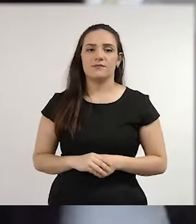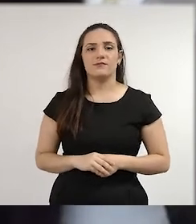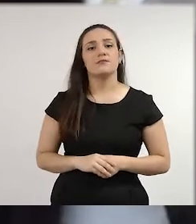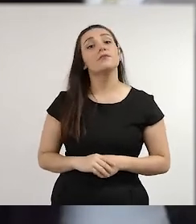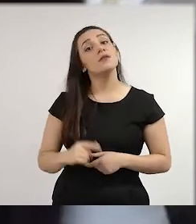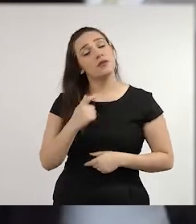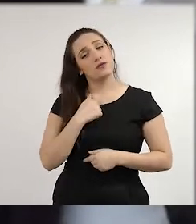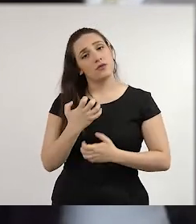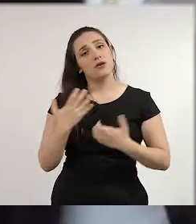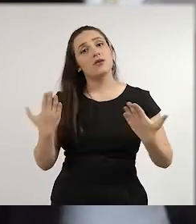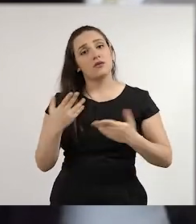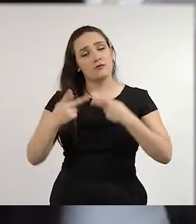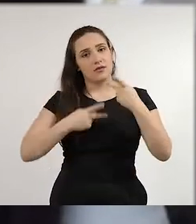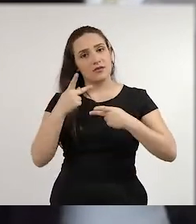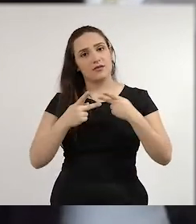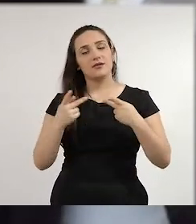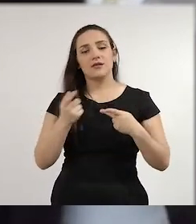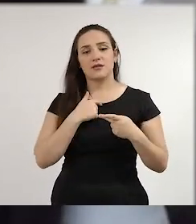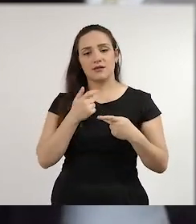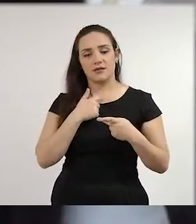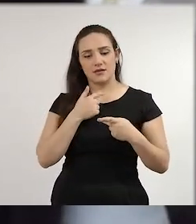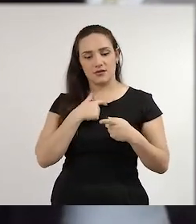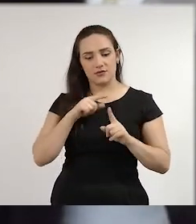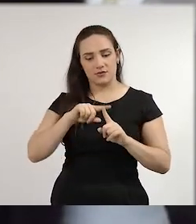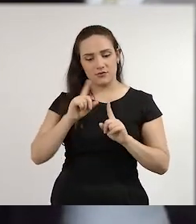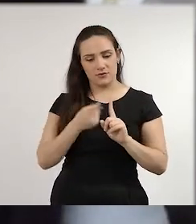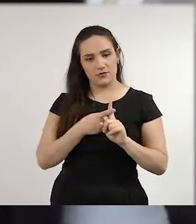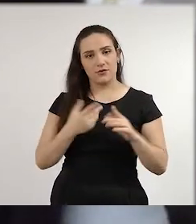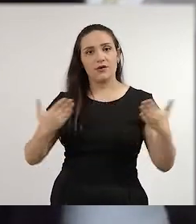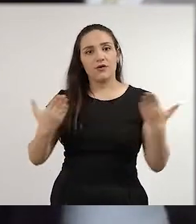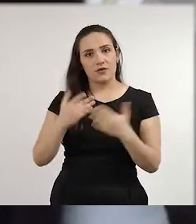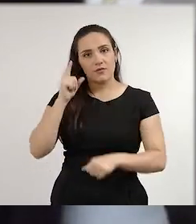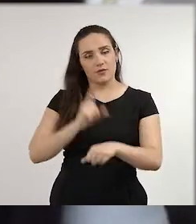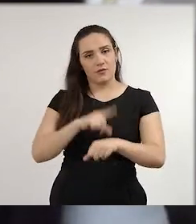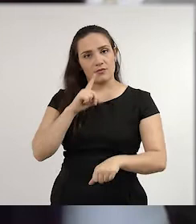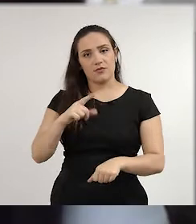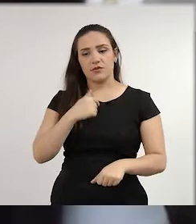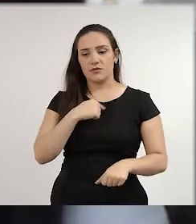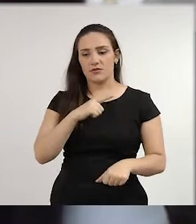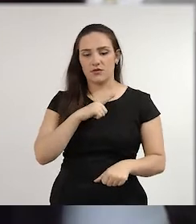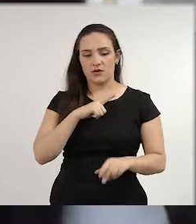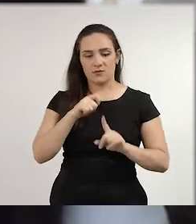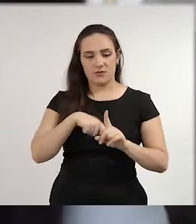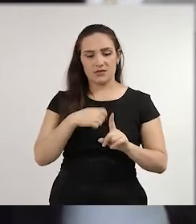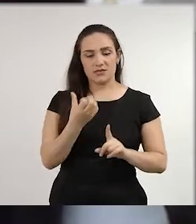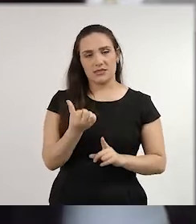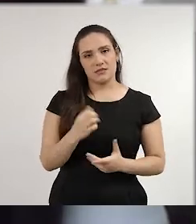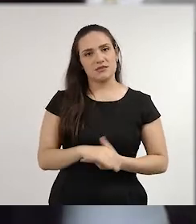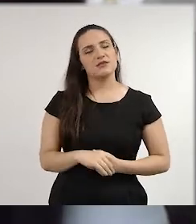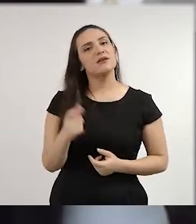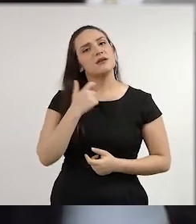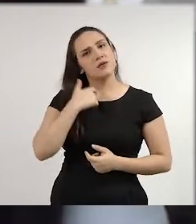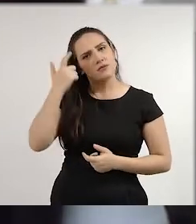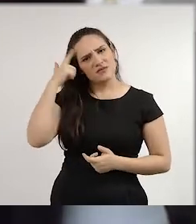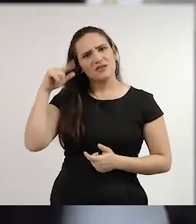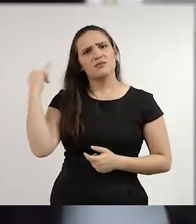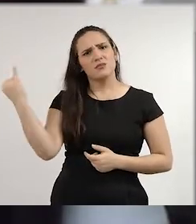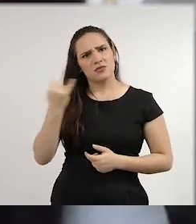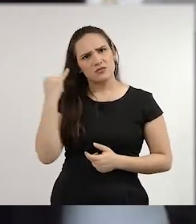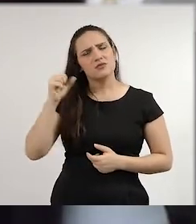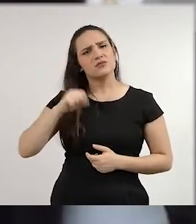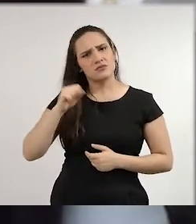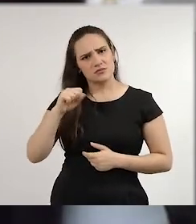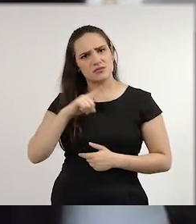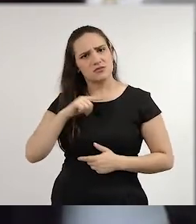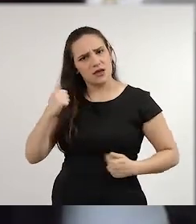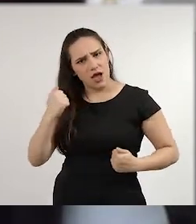é uma coisa que eu quero citar também, porque eu estou nesse período, eu sou gestante no momento, estou de 6 meses, e eu vejo como é importante ter